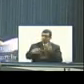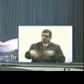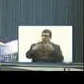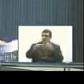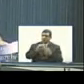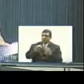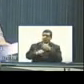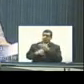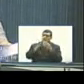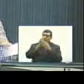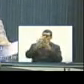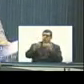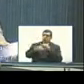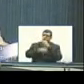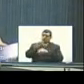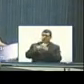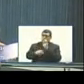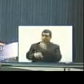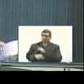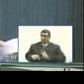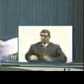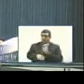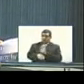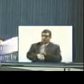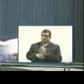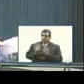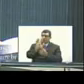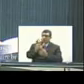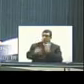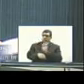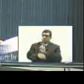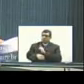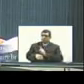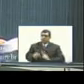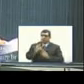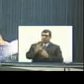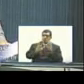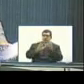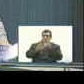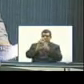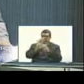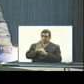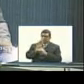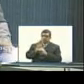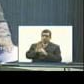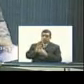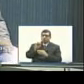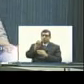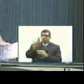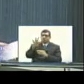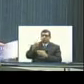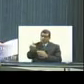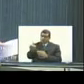você abriu o site do governo do estado e conseguia ver o status de cada obra em cada um dos